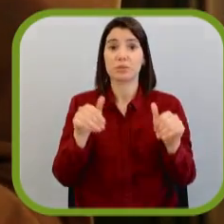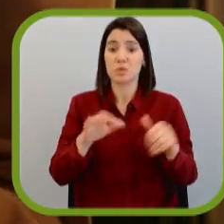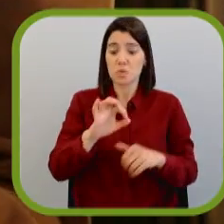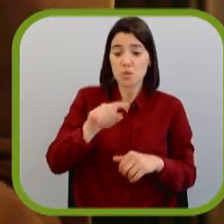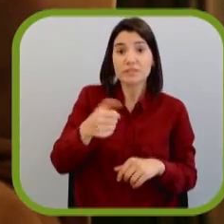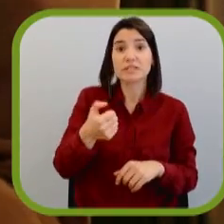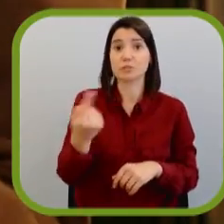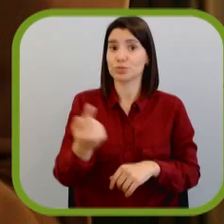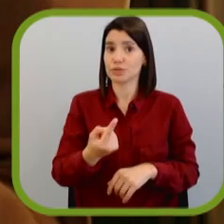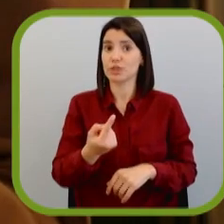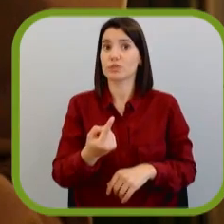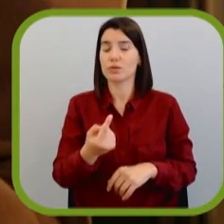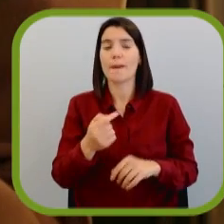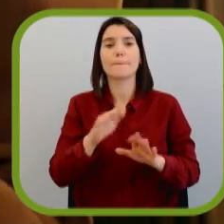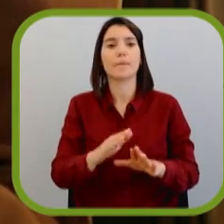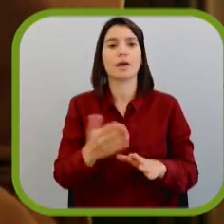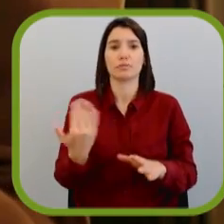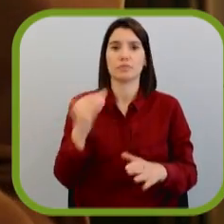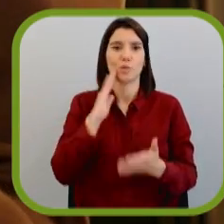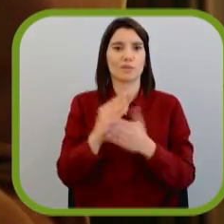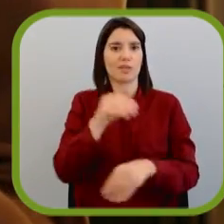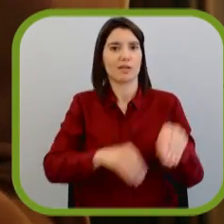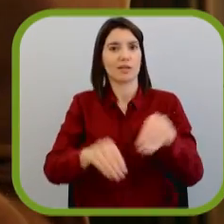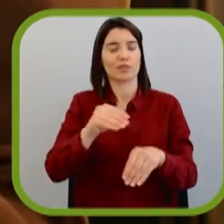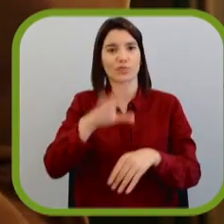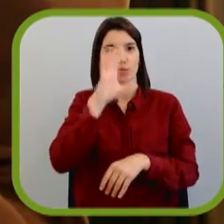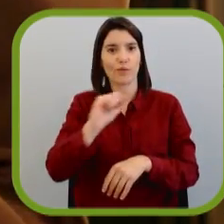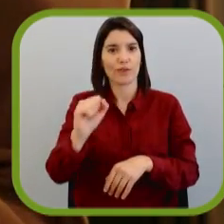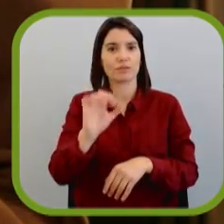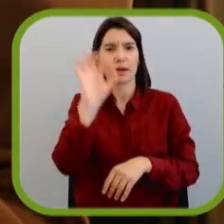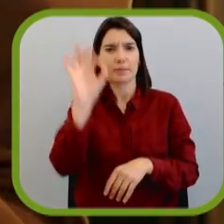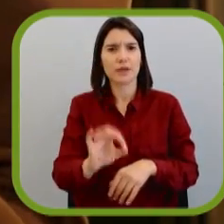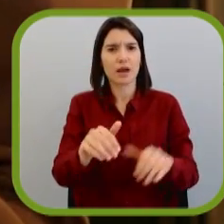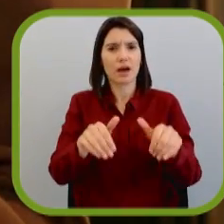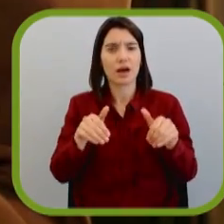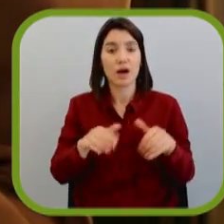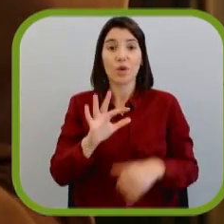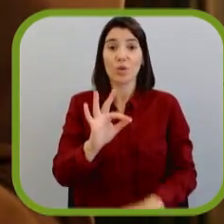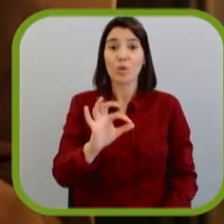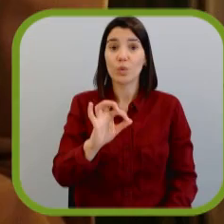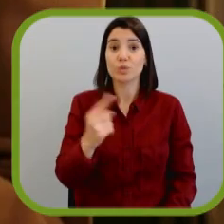ficou pelos 8,5%. No entanto, nas últimas eleições legislativas, a taxa de